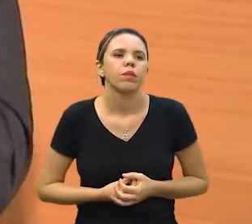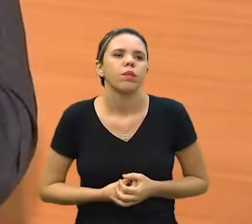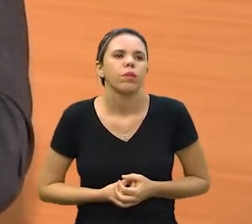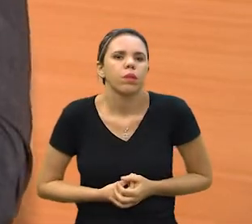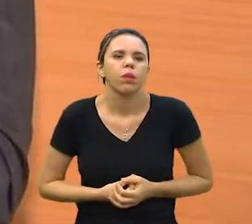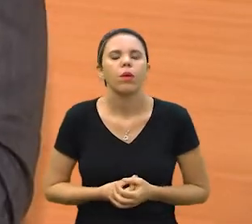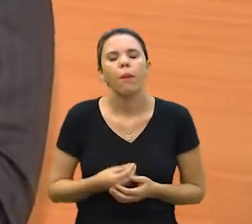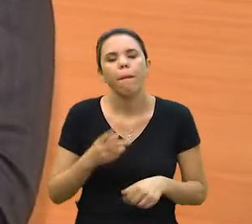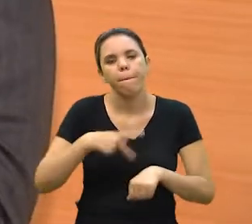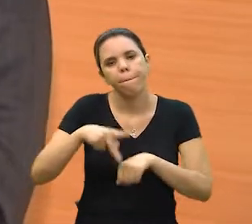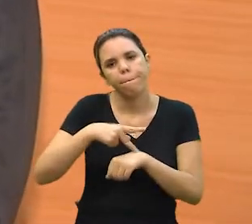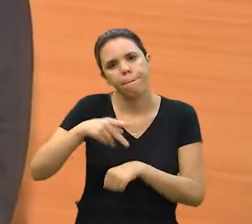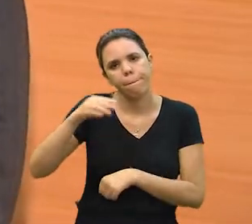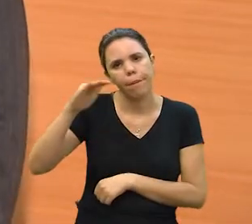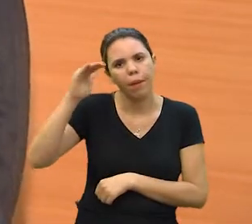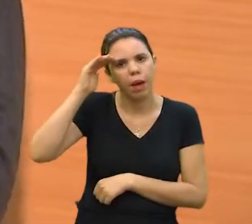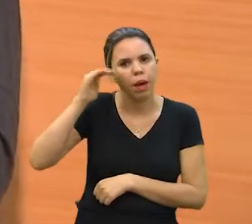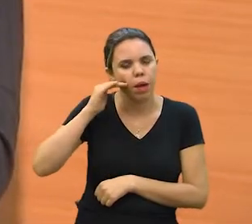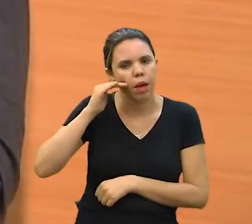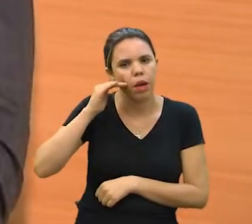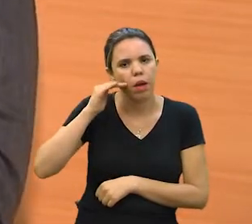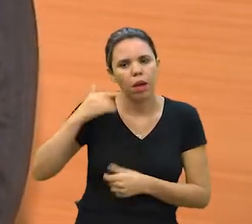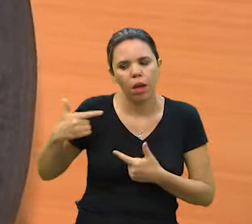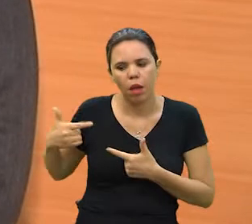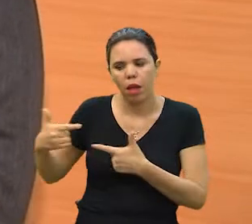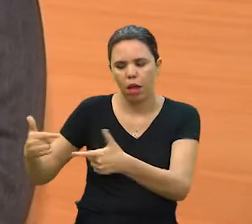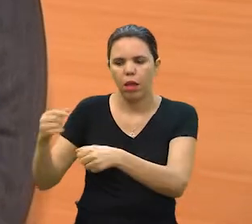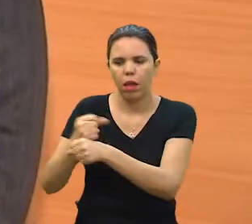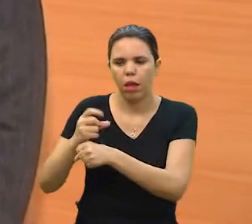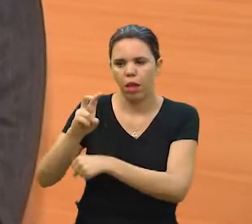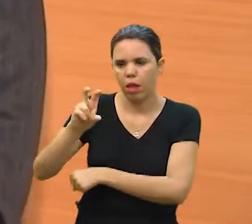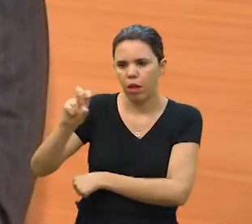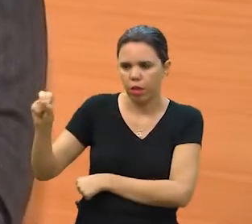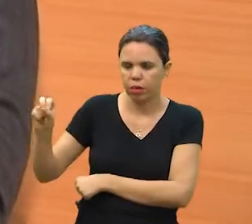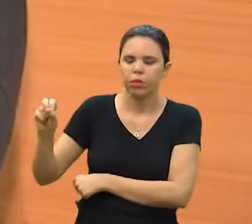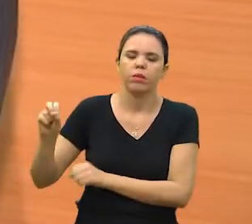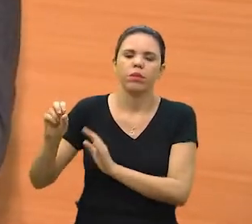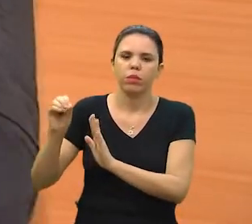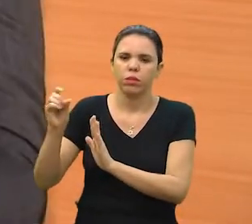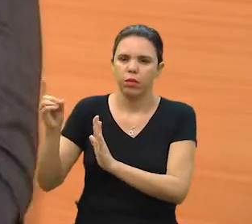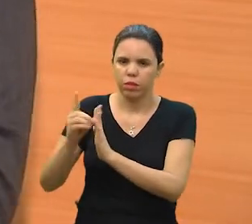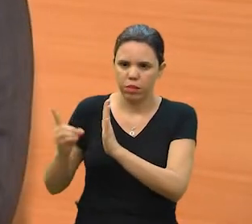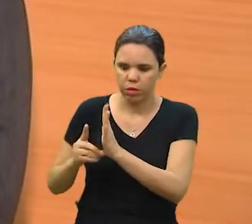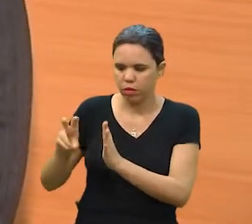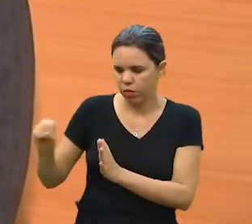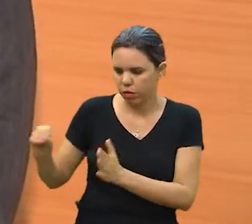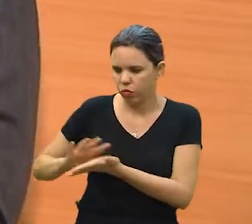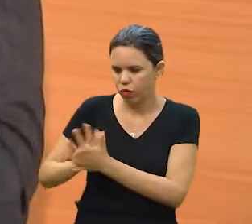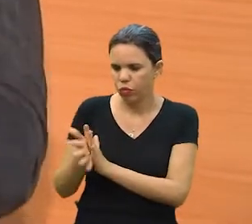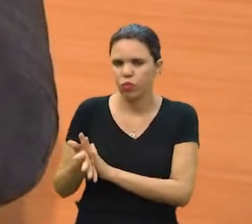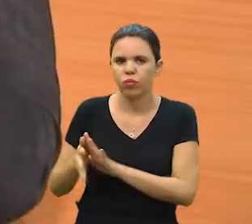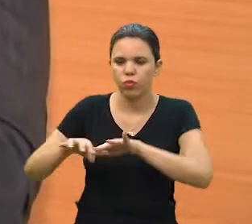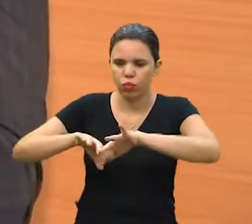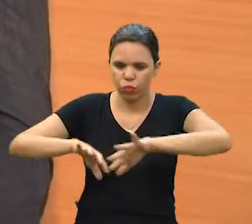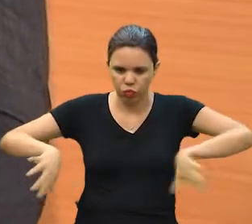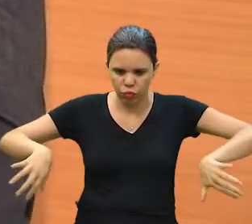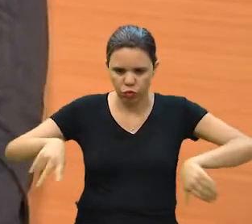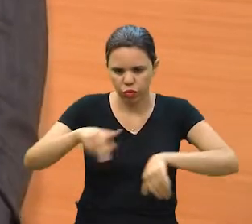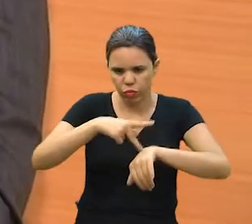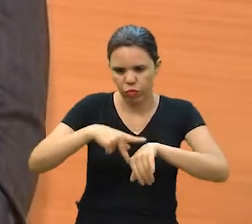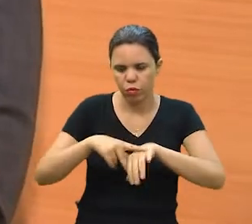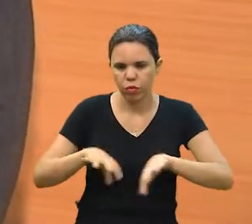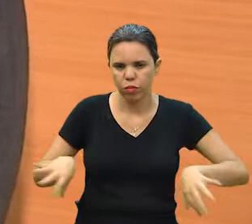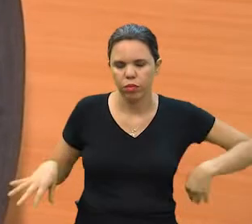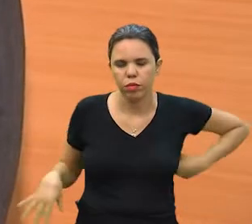dar o exemplo da Coreia. A Coreia passou por uma guerra na década de 50, em que ela saiu destruída daquela guerra. Inclusive dividiu o país em